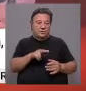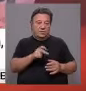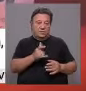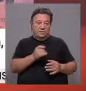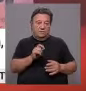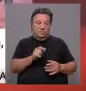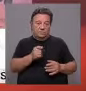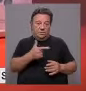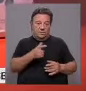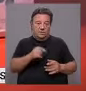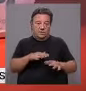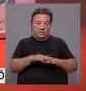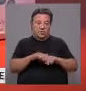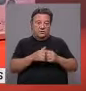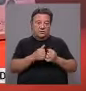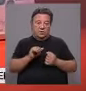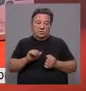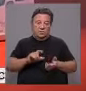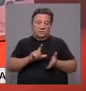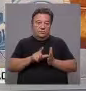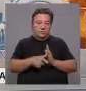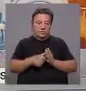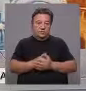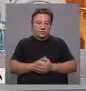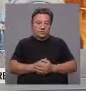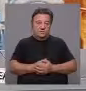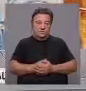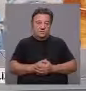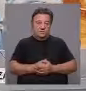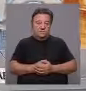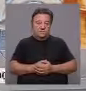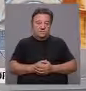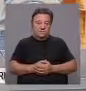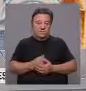redes sociais deste projeto. Na Madeira, o herbário...